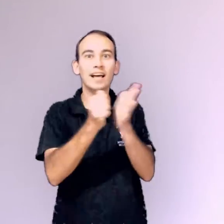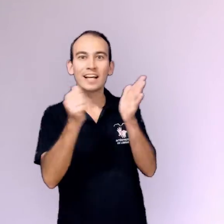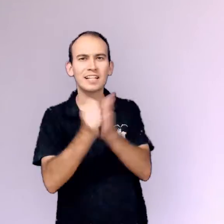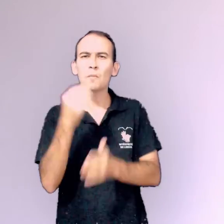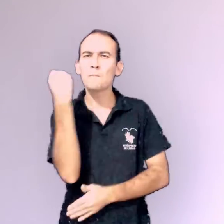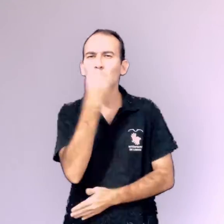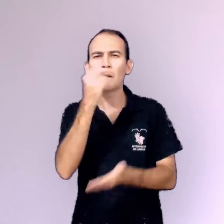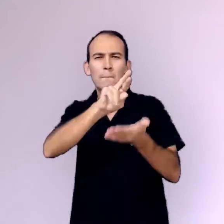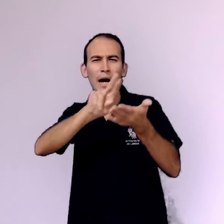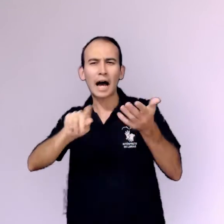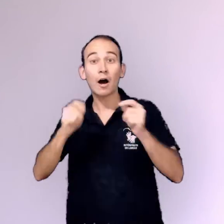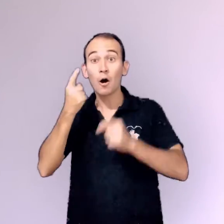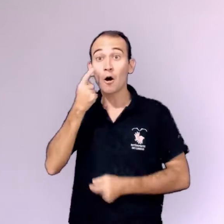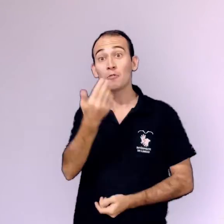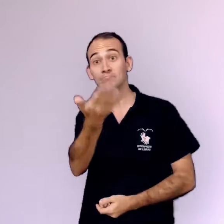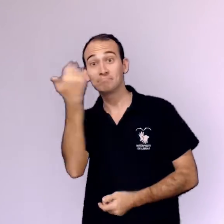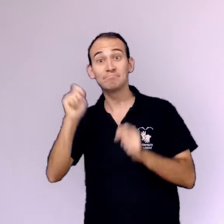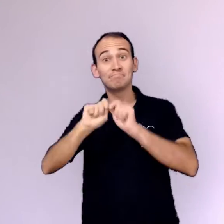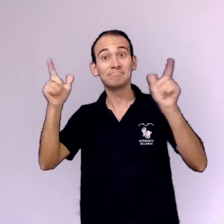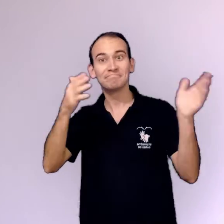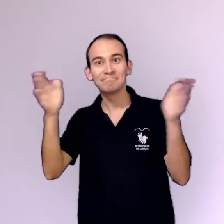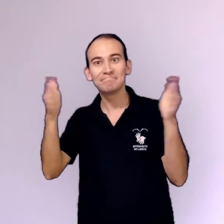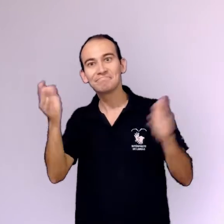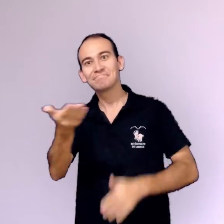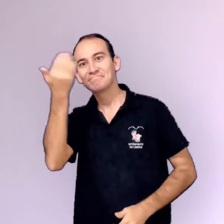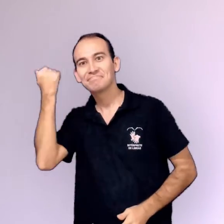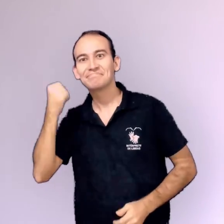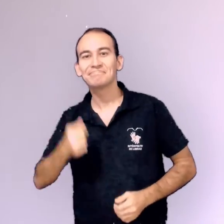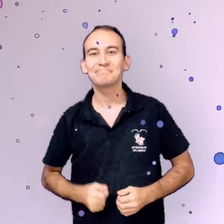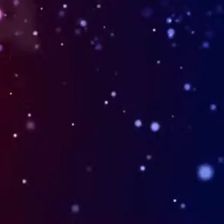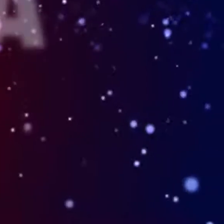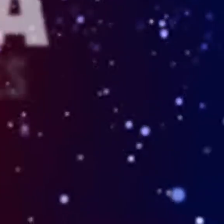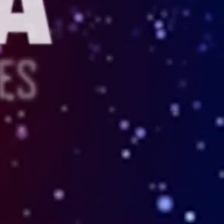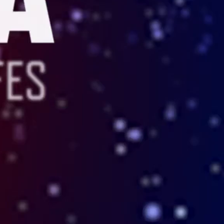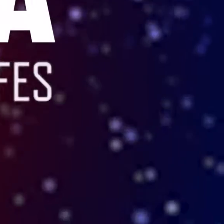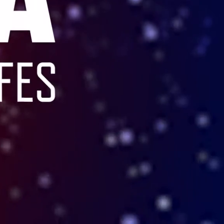Começa agora uma agenda com muitas oportunidades para você conferir.